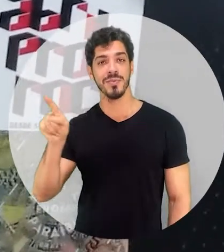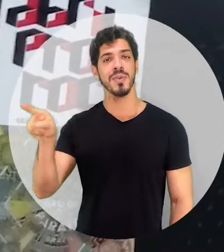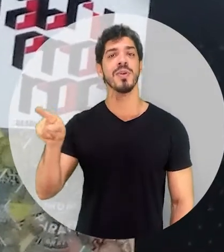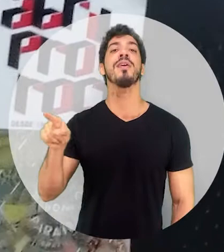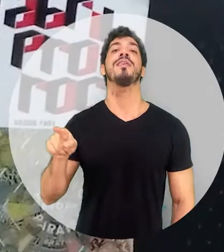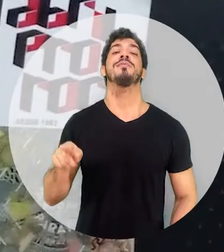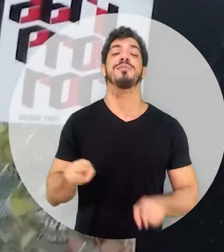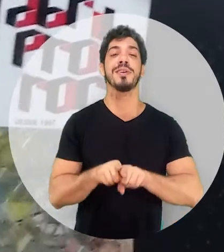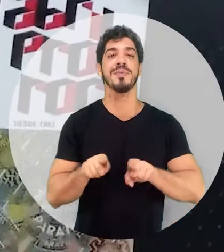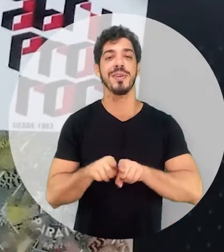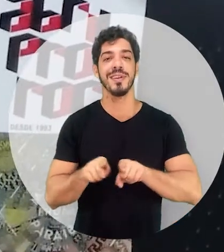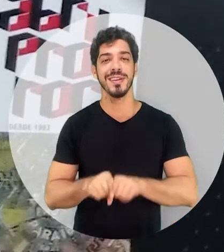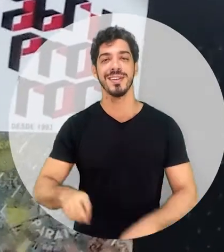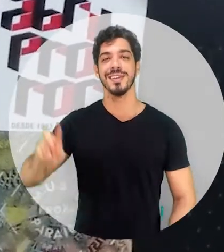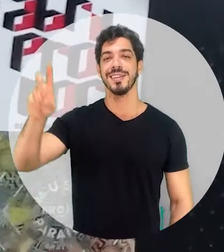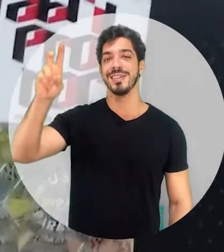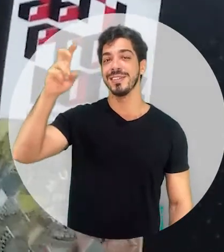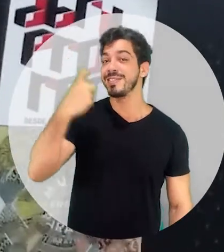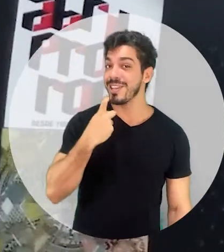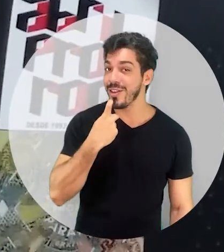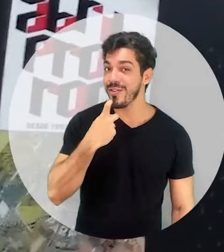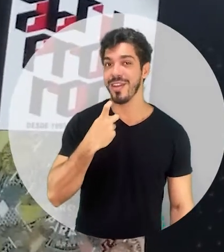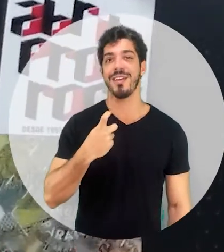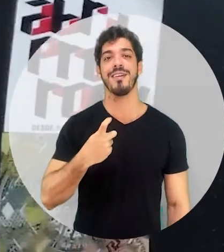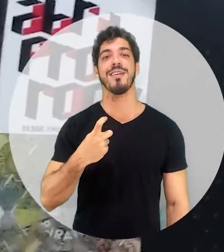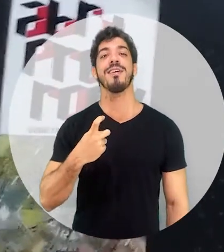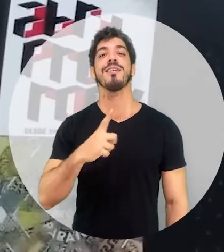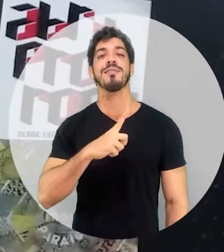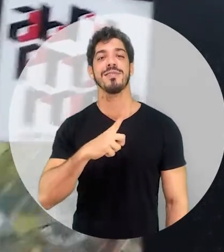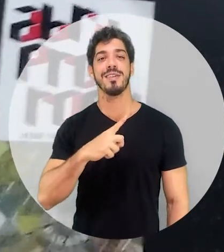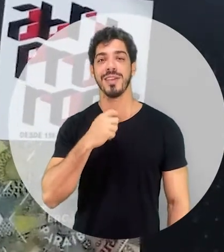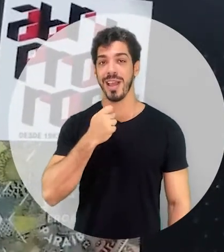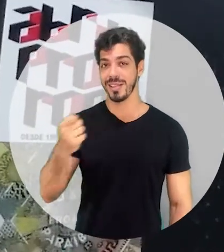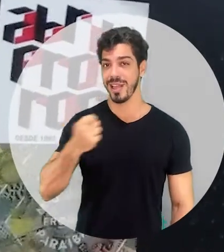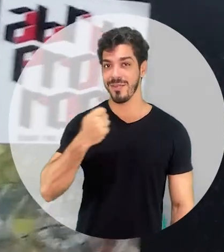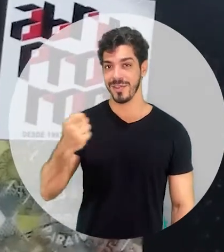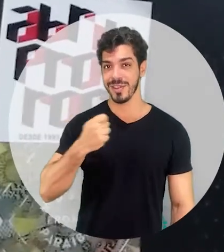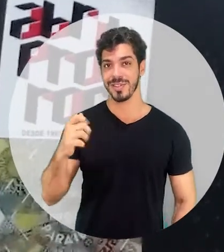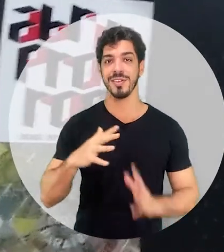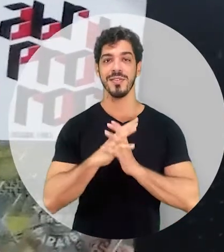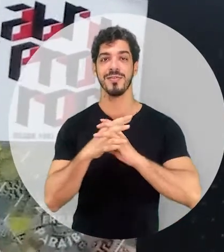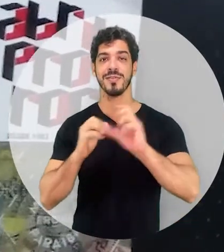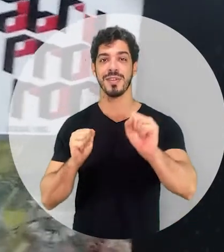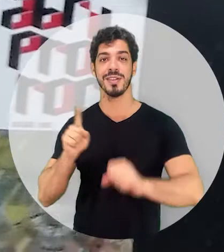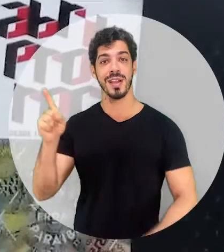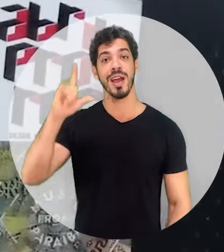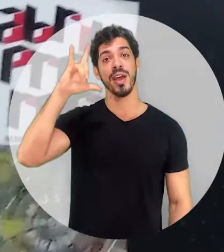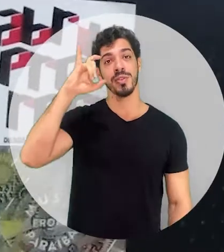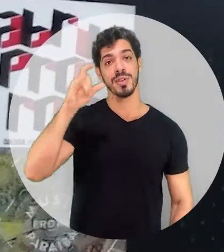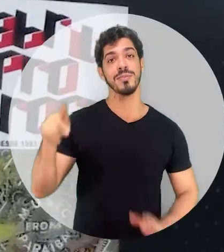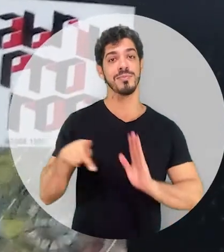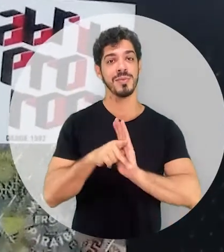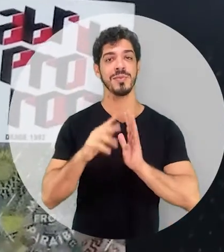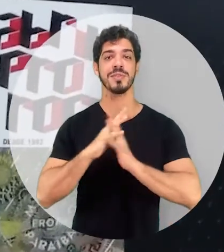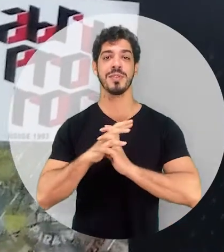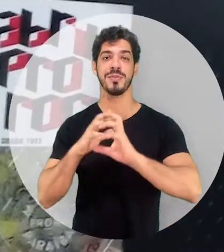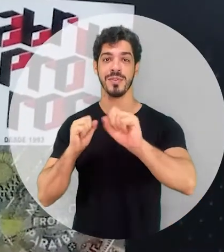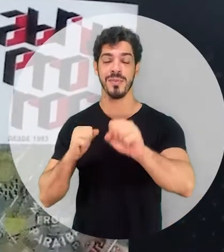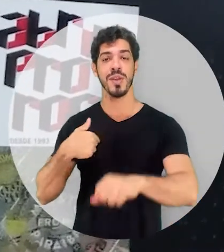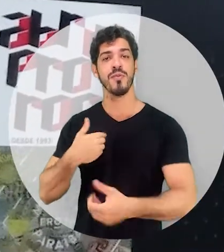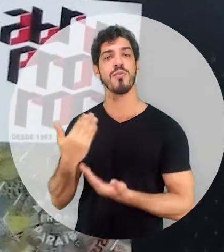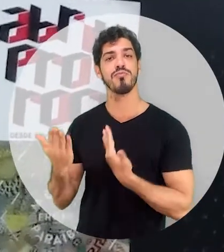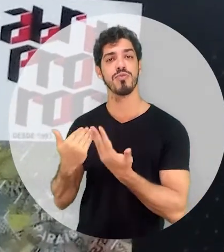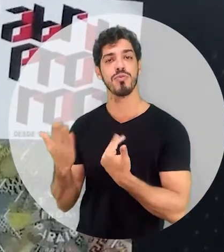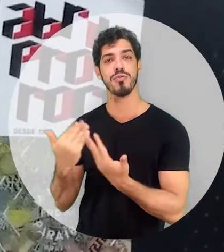tem entrevista Funesc. A partir das 7 da noite, ao vivo no Insta da Funesc, eu vou conversar com a